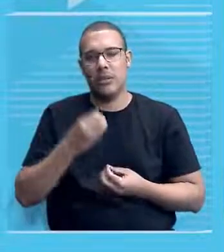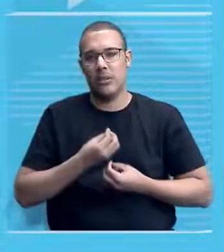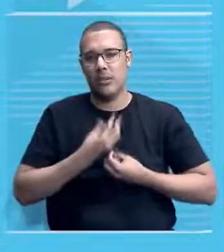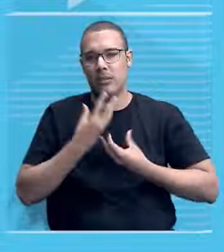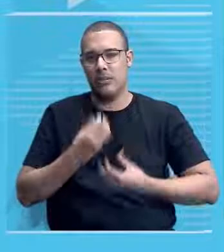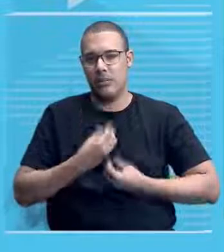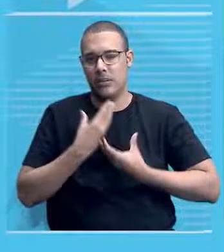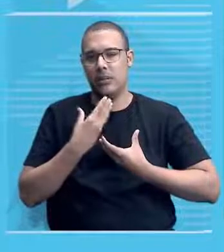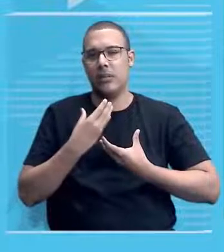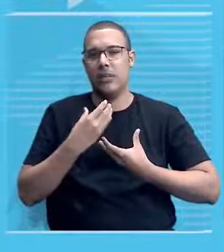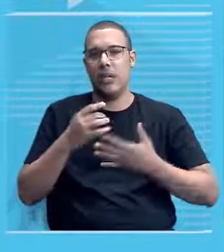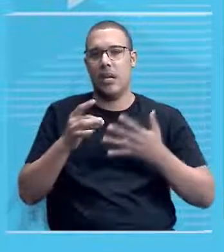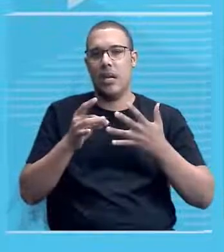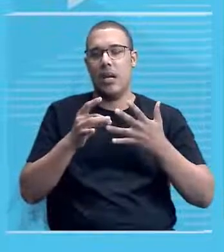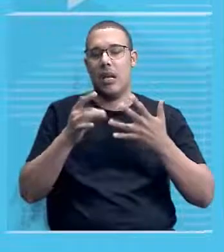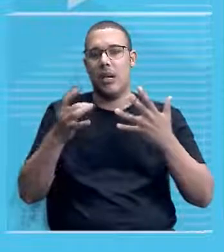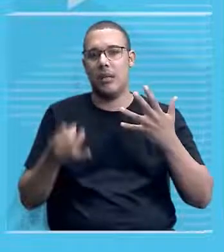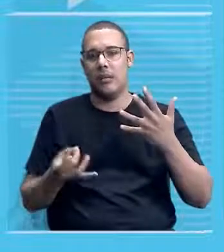Arcade